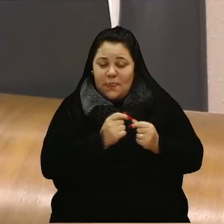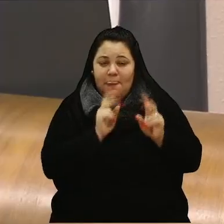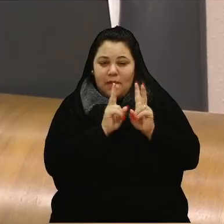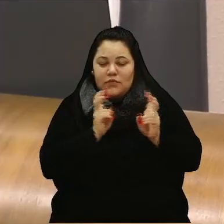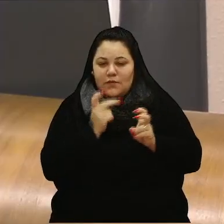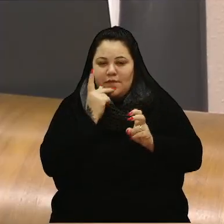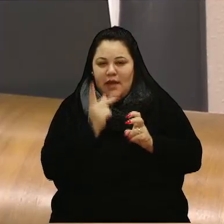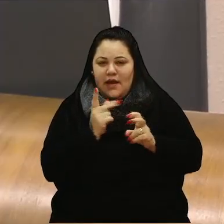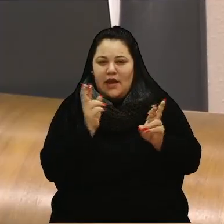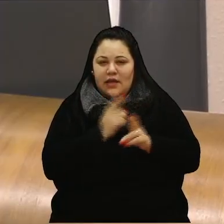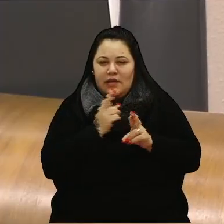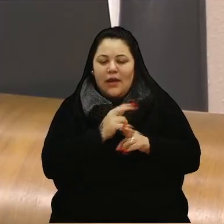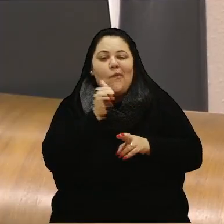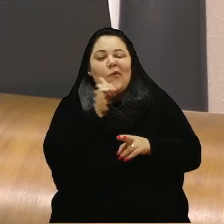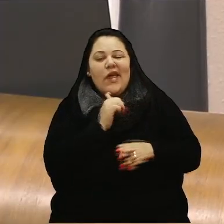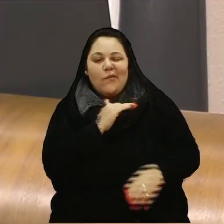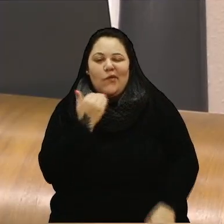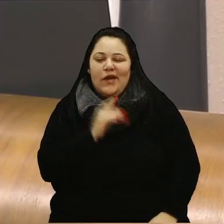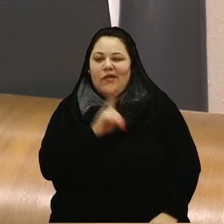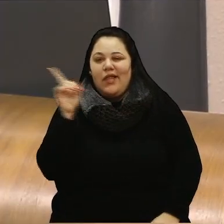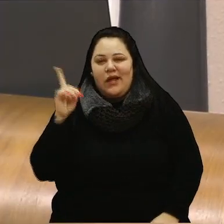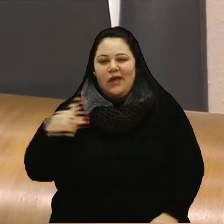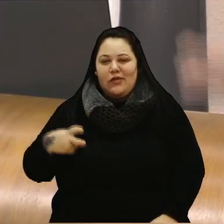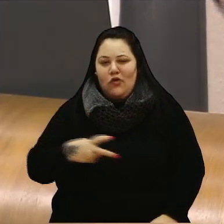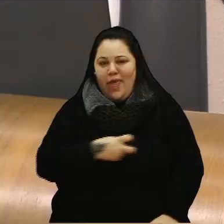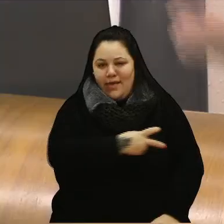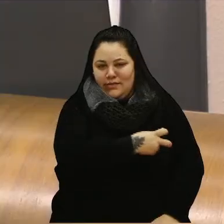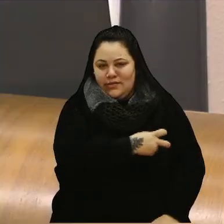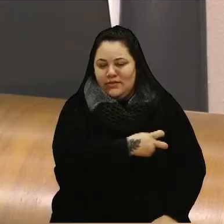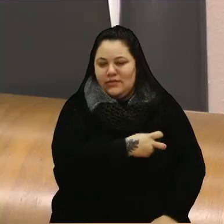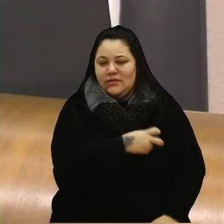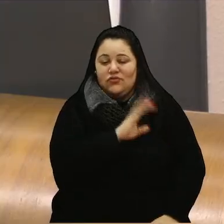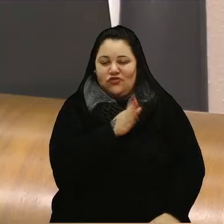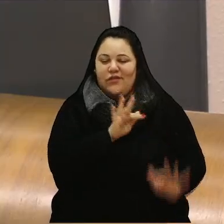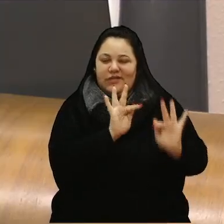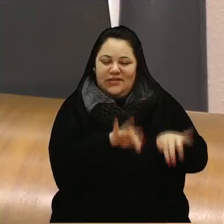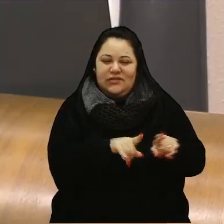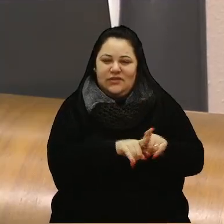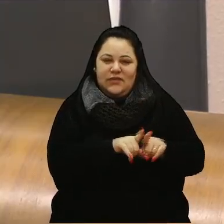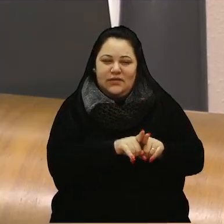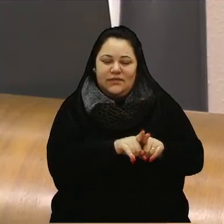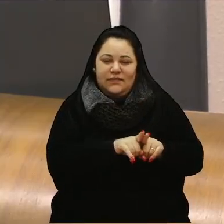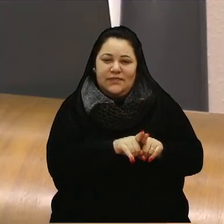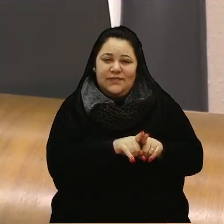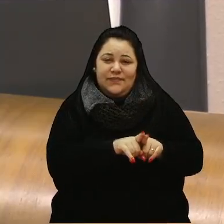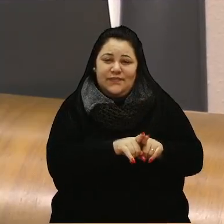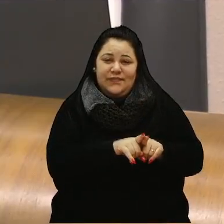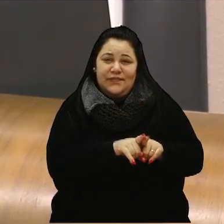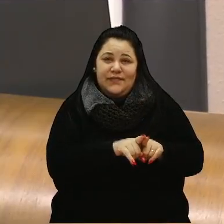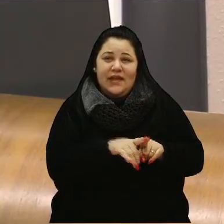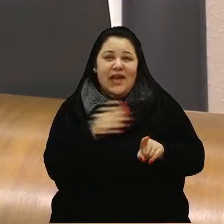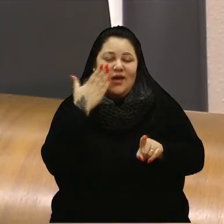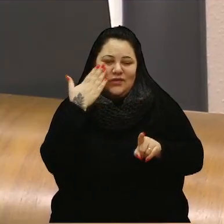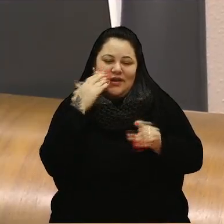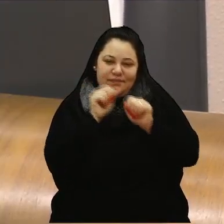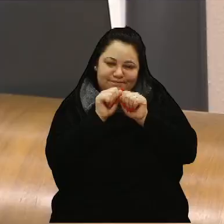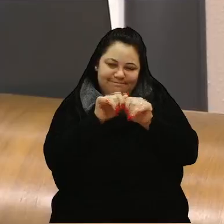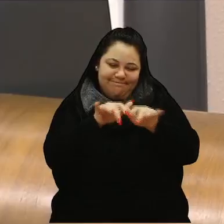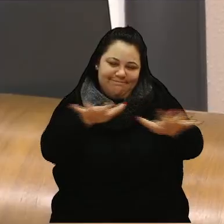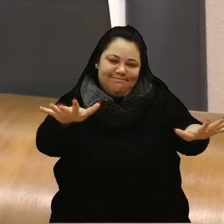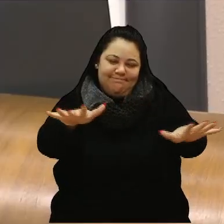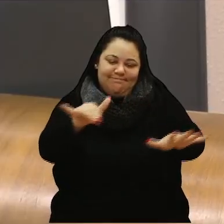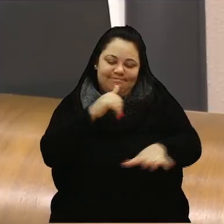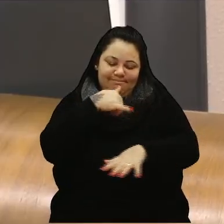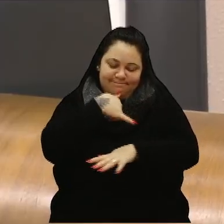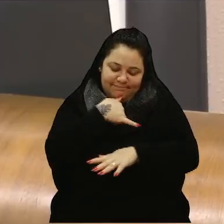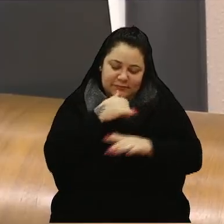da moça que faleceu lá na Indonésia, vereador, e eu já concluo, eu sei que é uma repercussão triste,